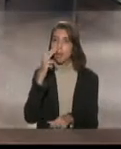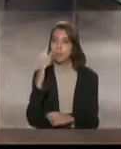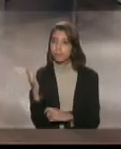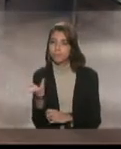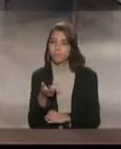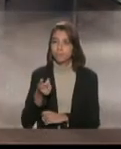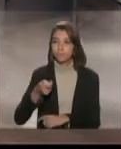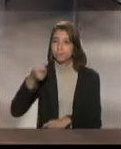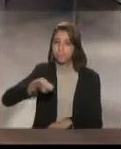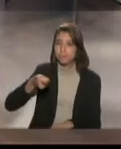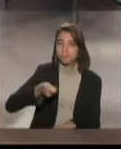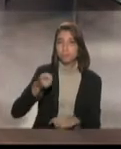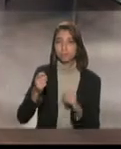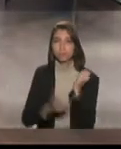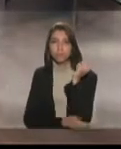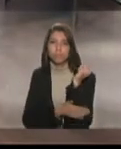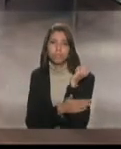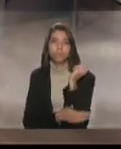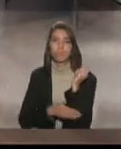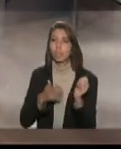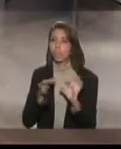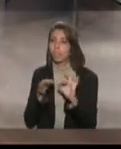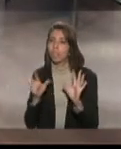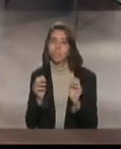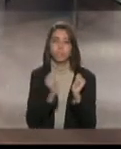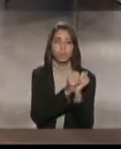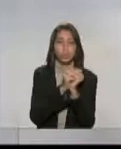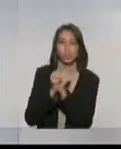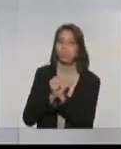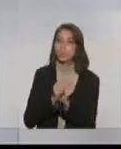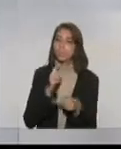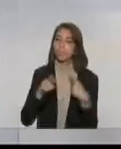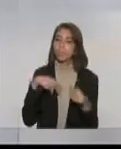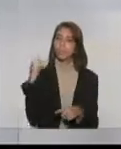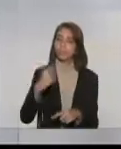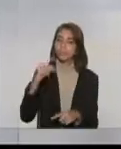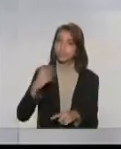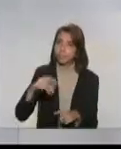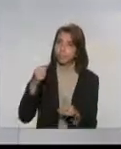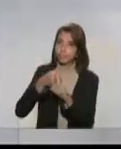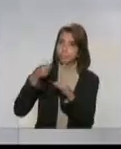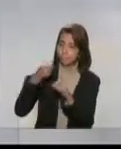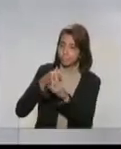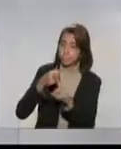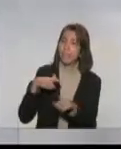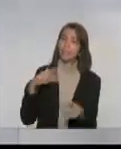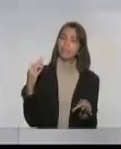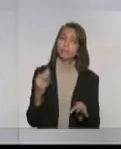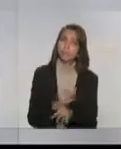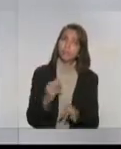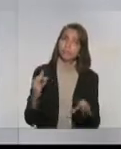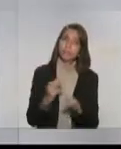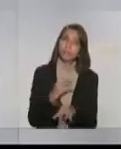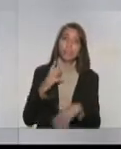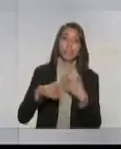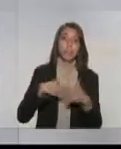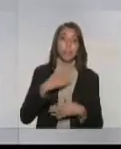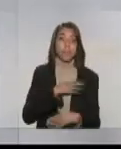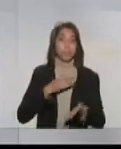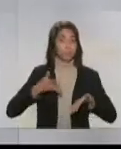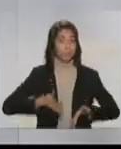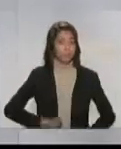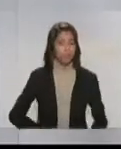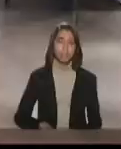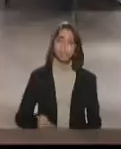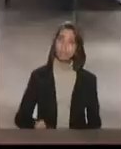dominador possessivo ciumento não deixou a relacionar com ninguém até que ele comece realmente agredi lá ela aguenta durante muitos anos até que ela tenha um filho